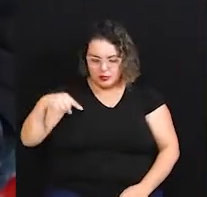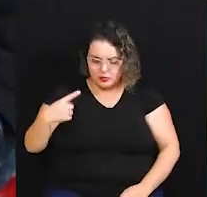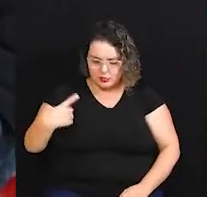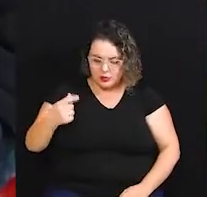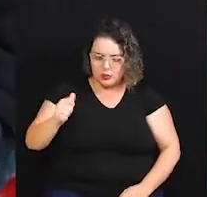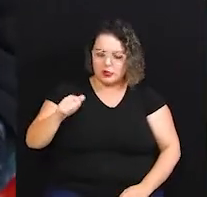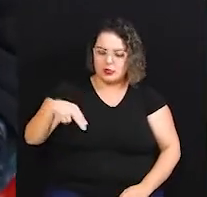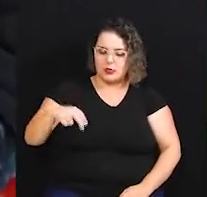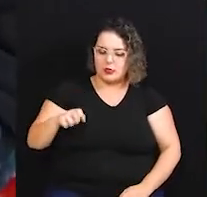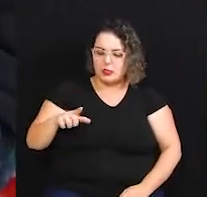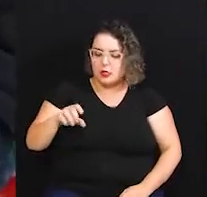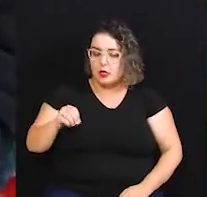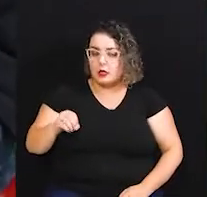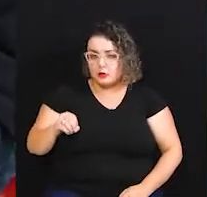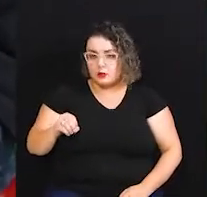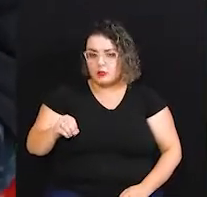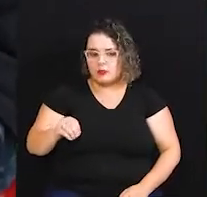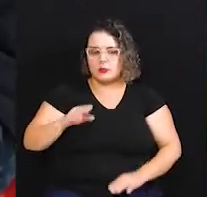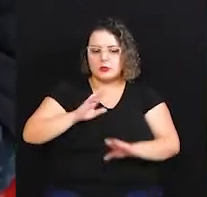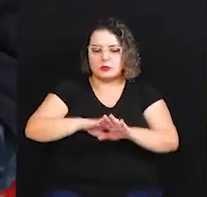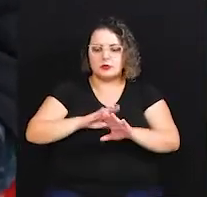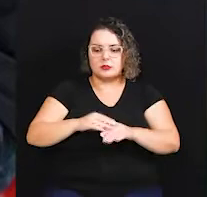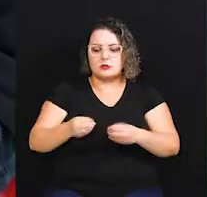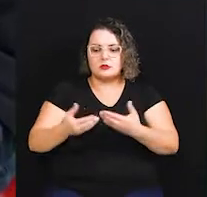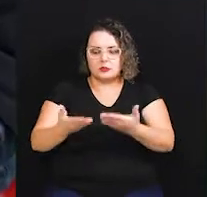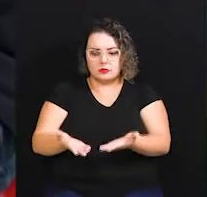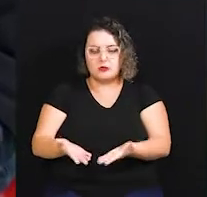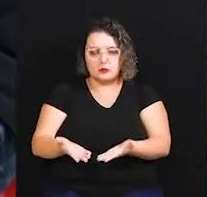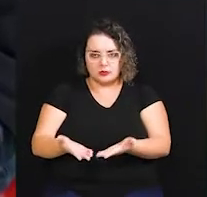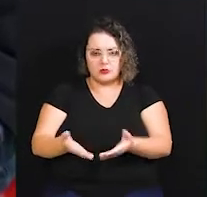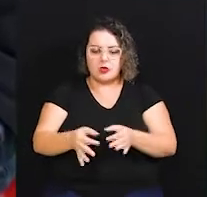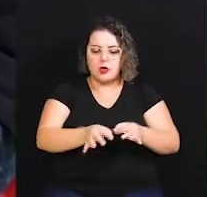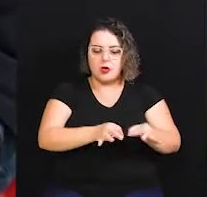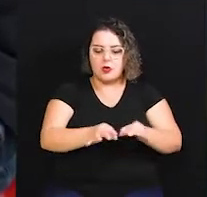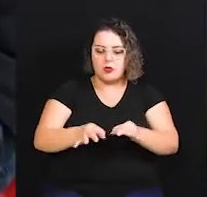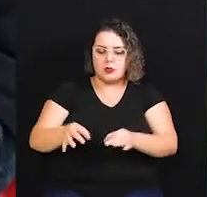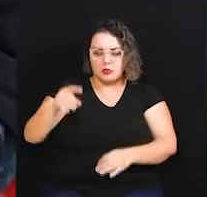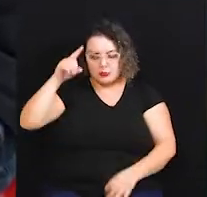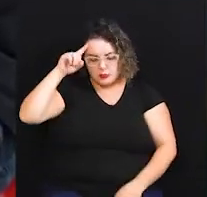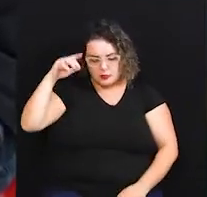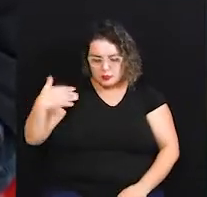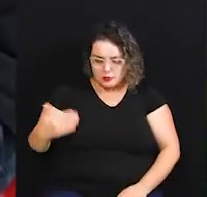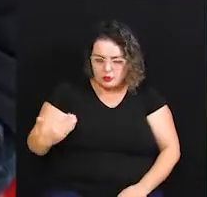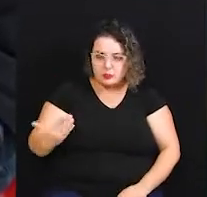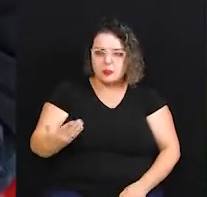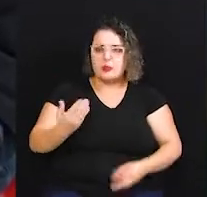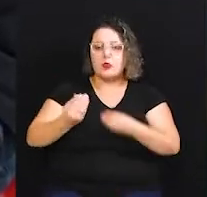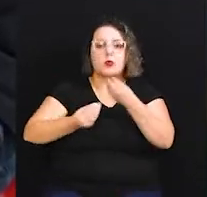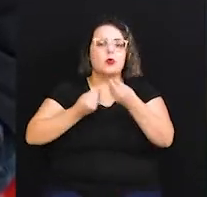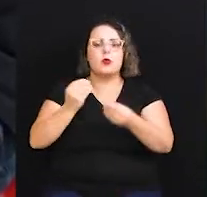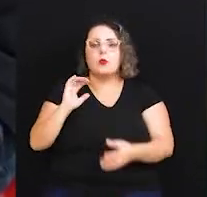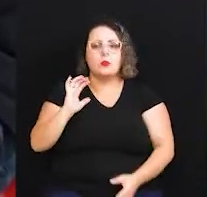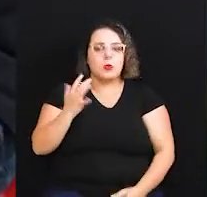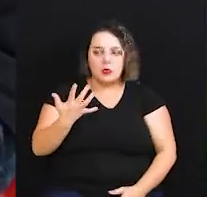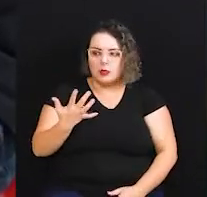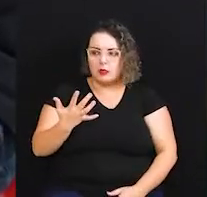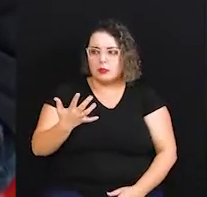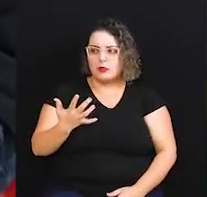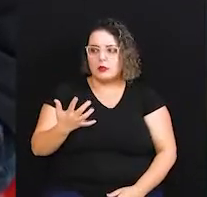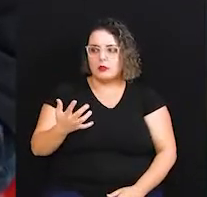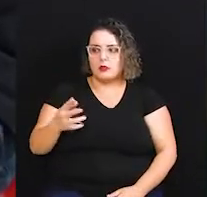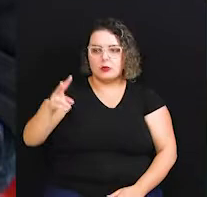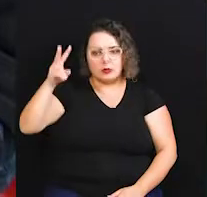dia aqui da ANELO, das atividades que vocês oferecem, o cronograma do dia a dia, como é que